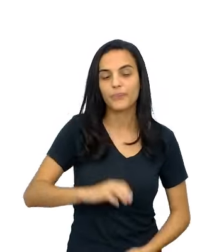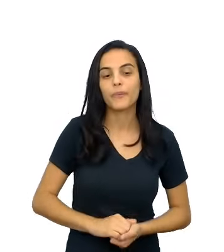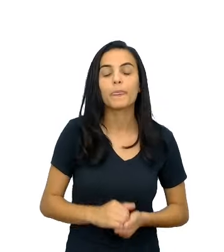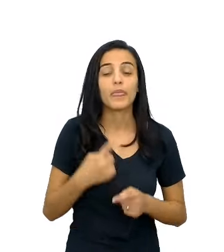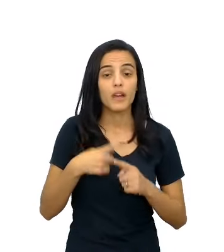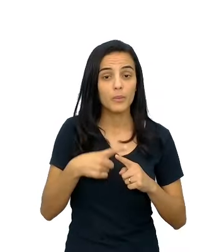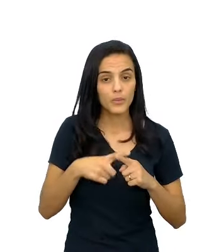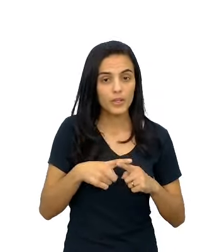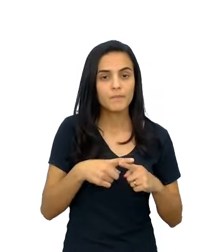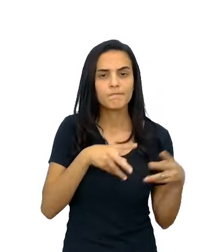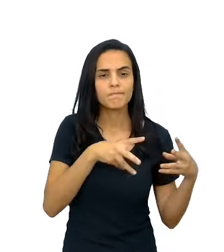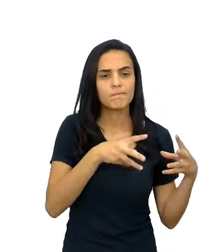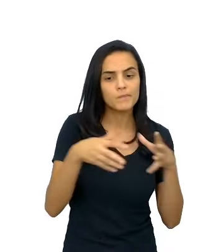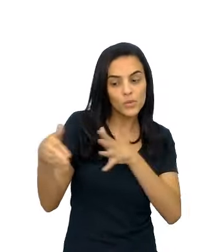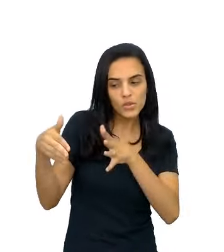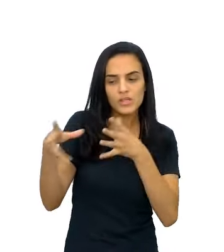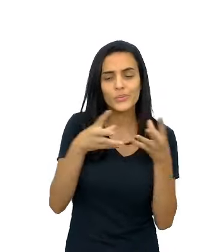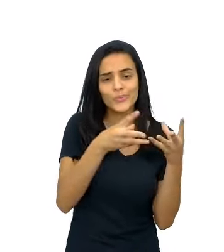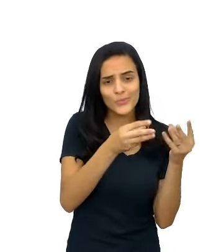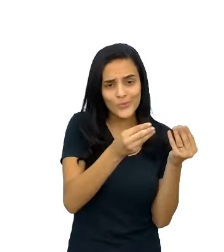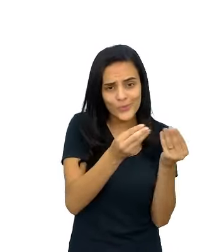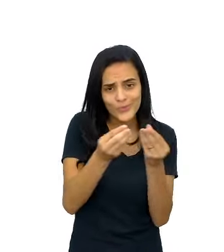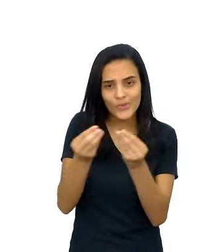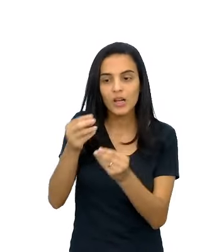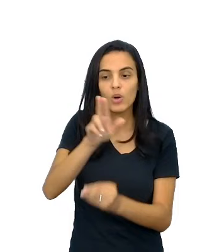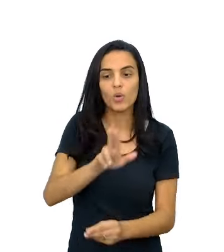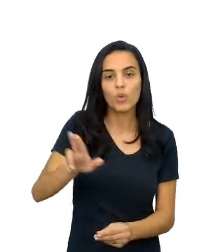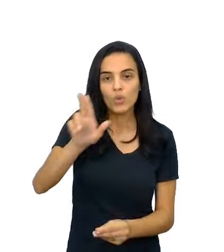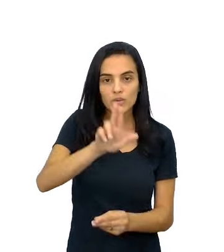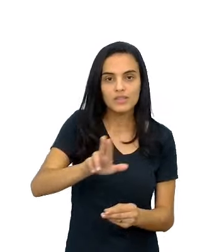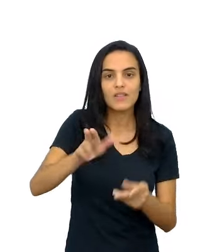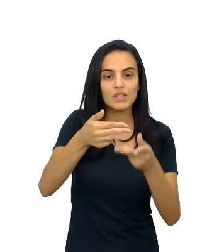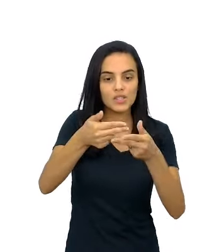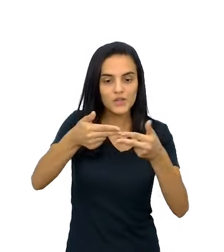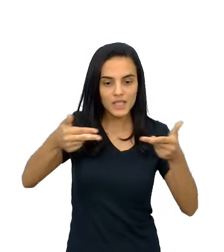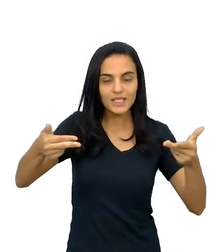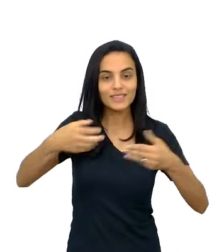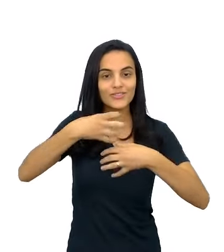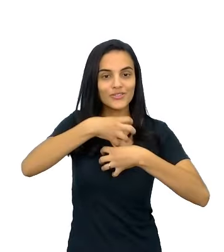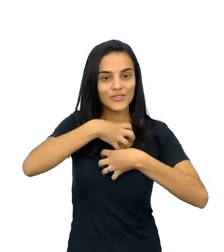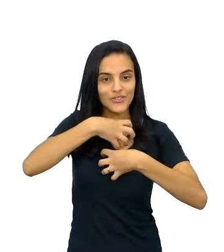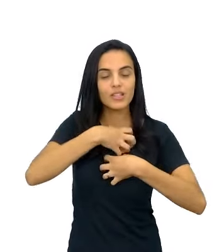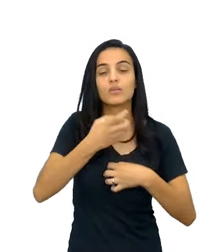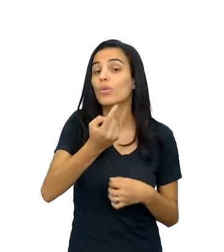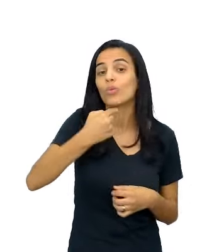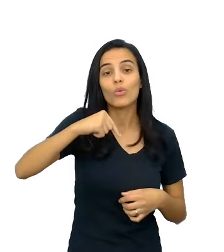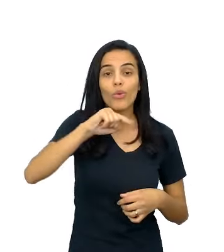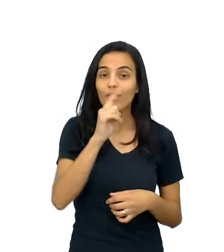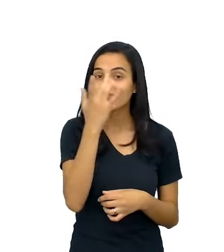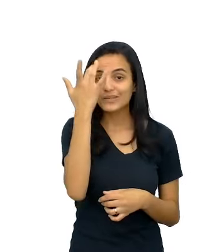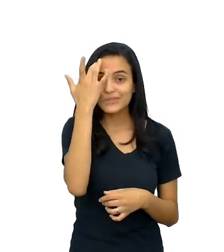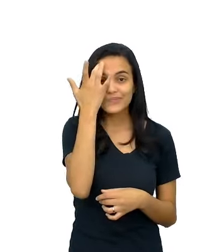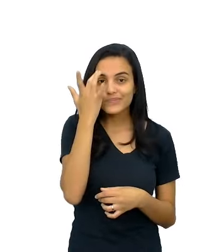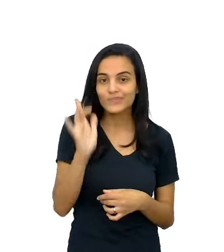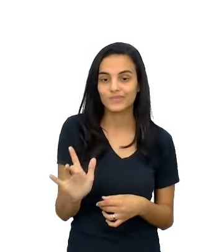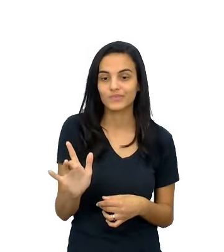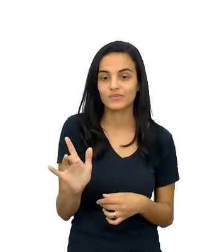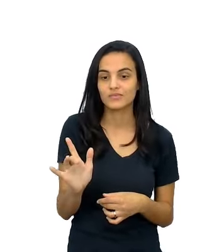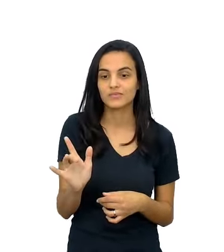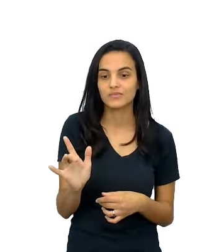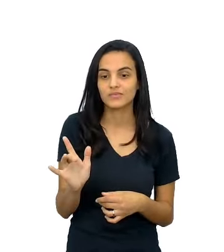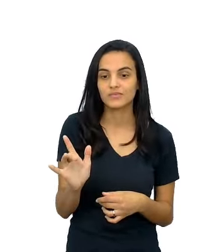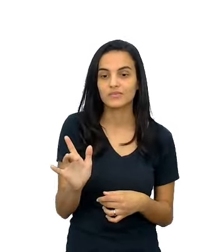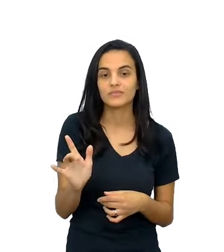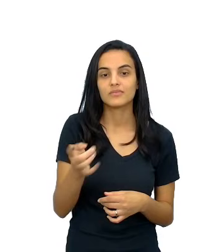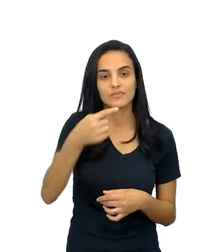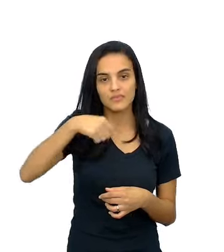Porque durante muito tempo também usava-se muitas fórmulas, né? A gente não sabia, mesmo quando